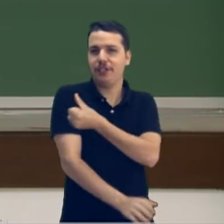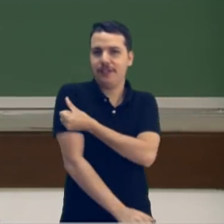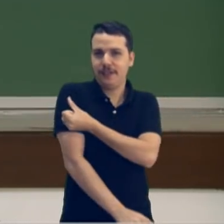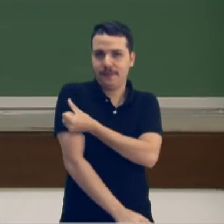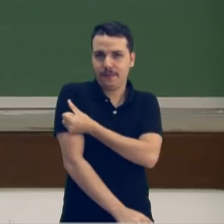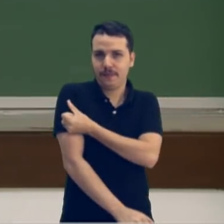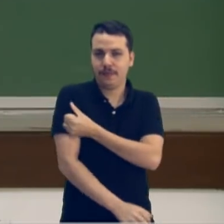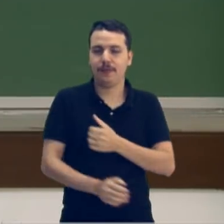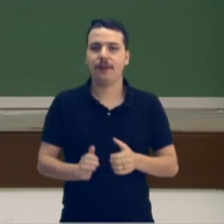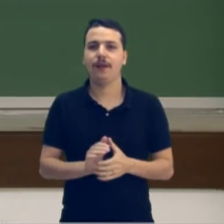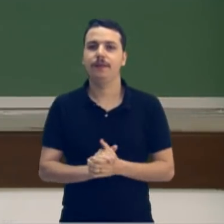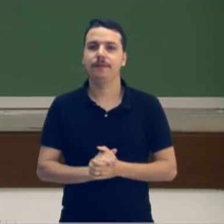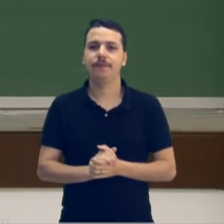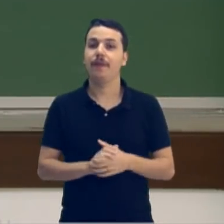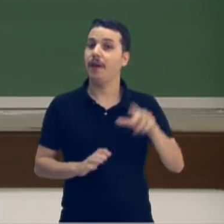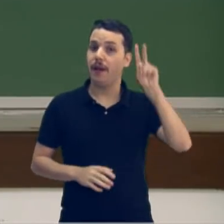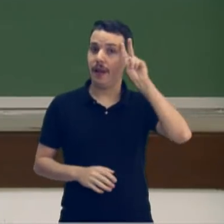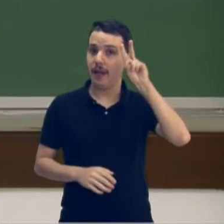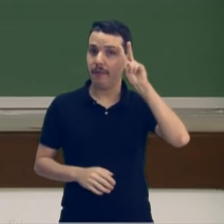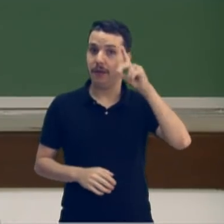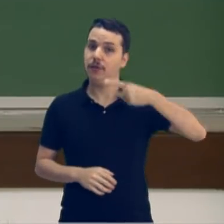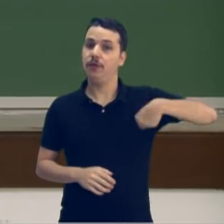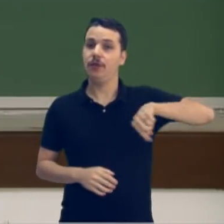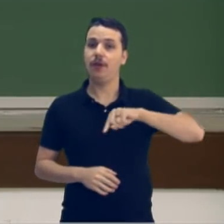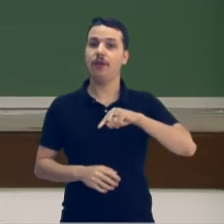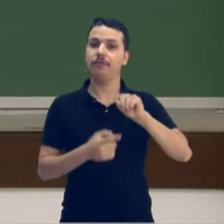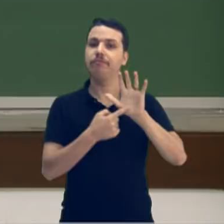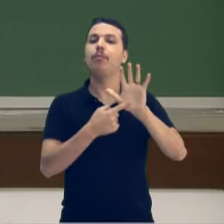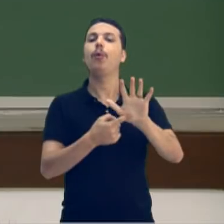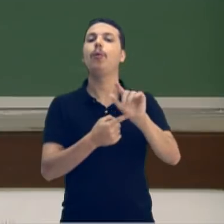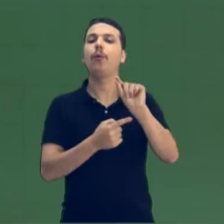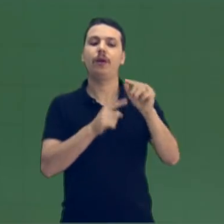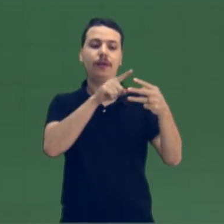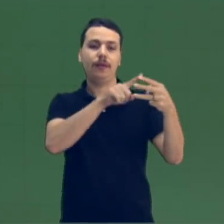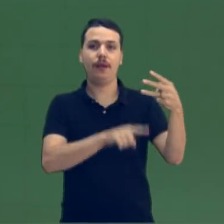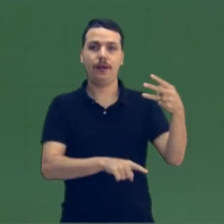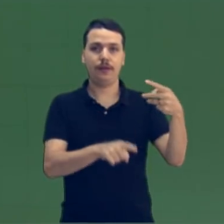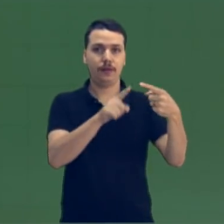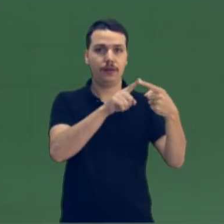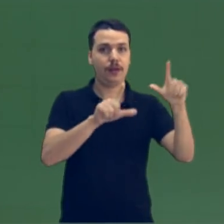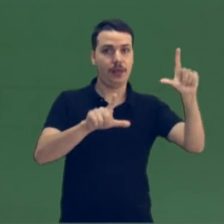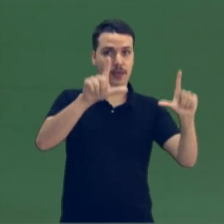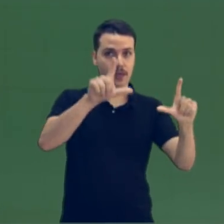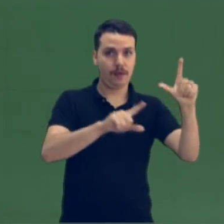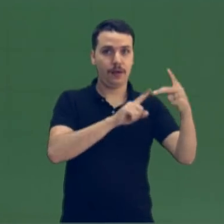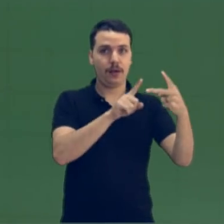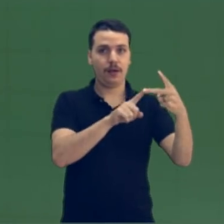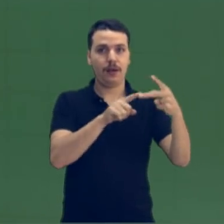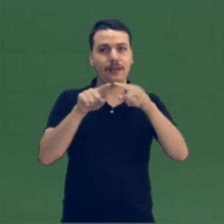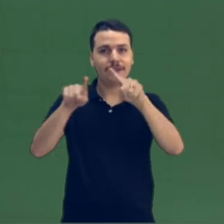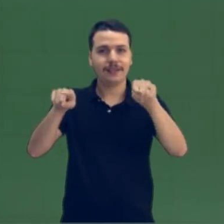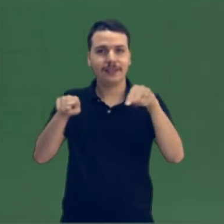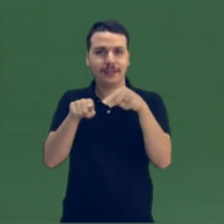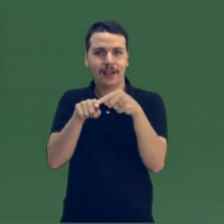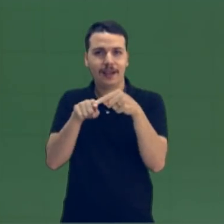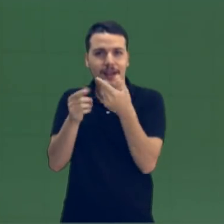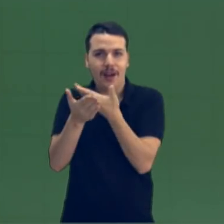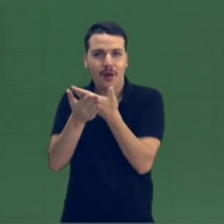nós estaremos em 3 canais. Quais são eles? Pela TV aberta, pelo Classroom e pelo